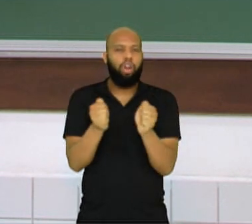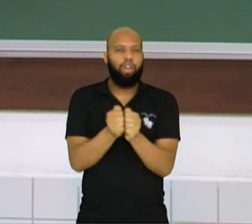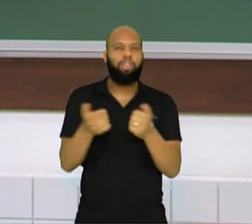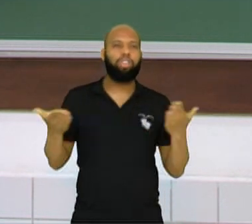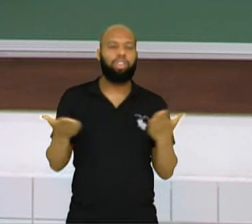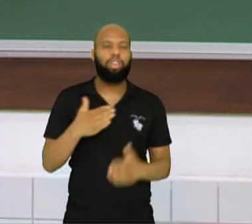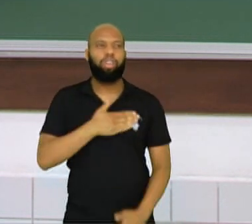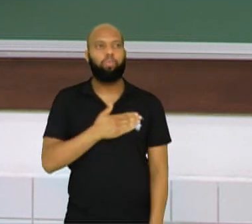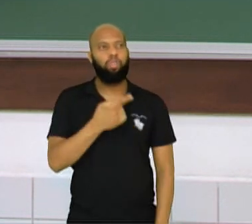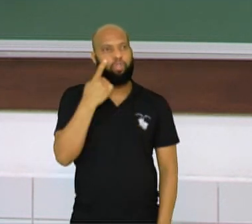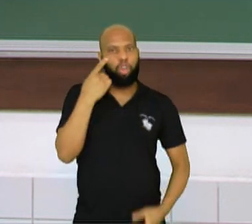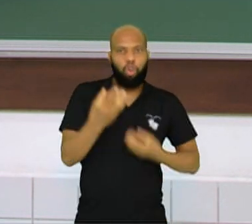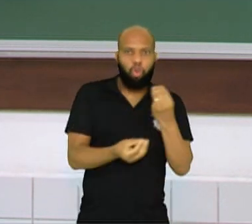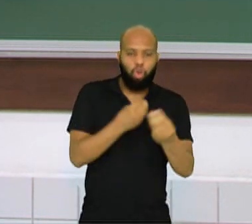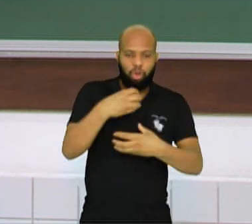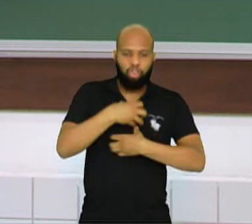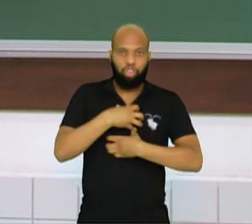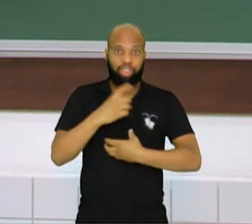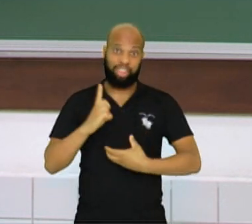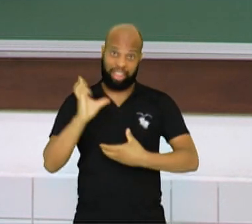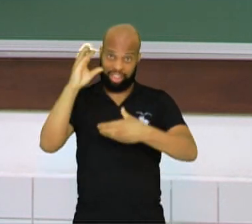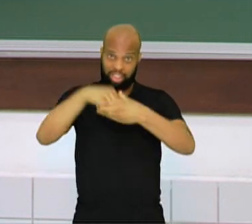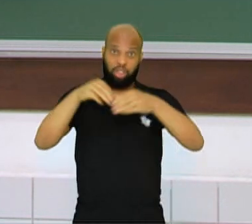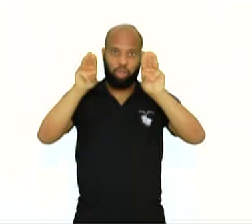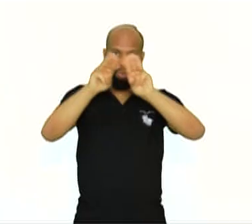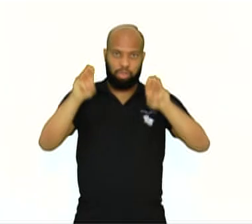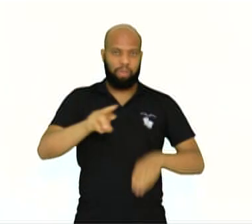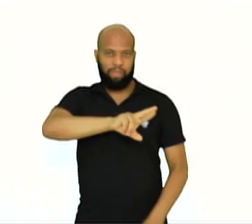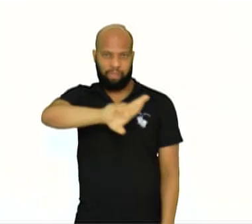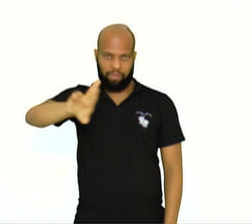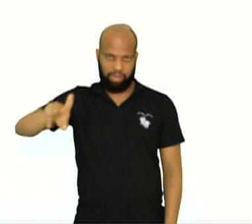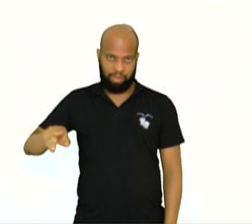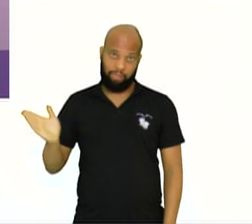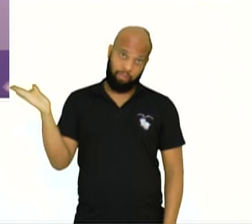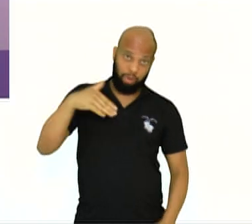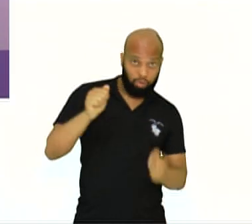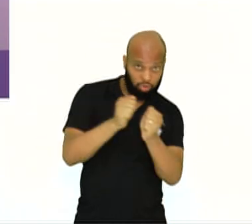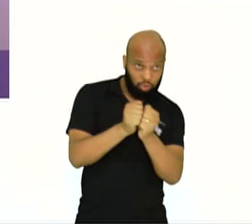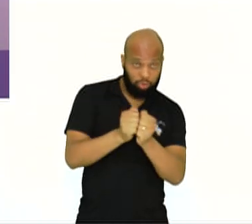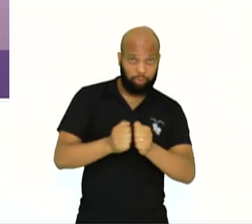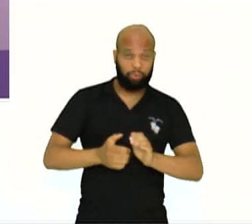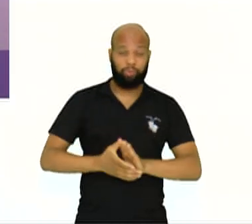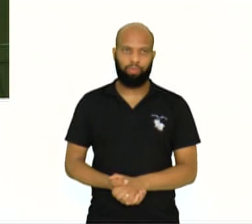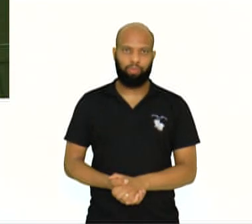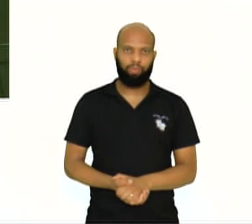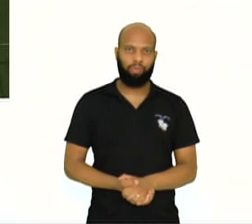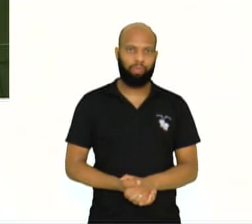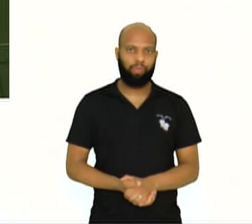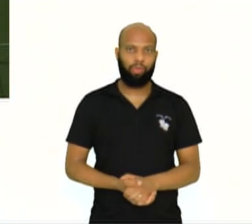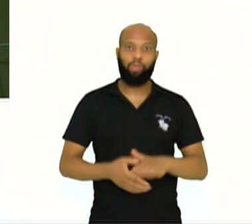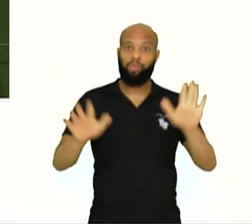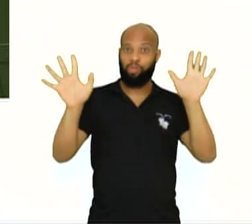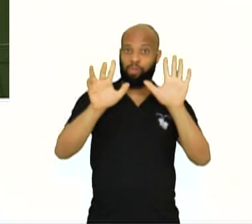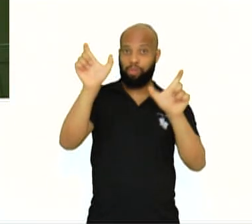a riqueza do acervo dentro desse museu. Vamos lá? Oi, pessoal! Olha